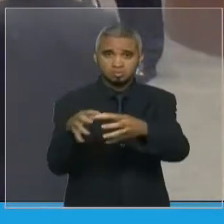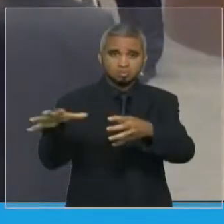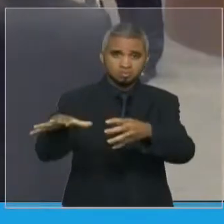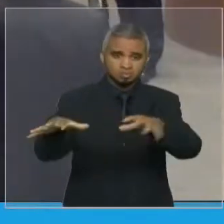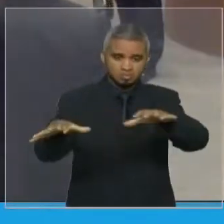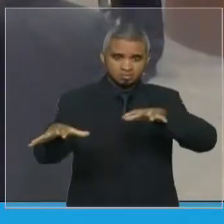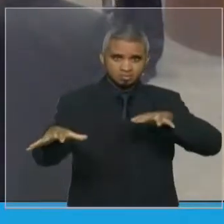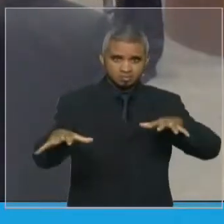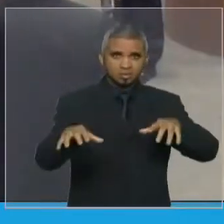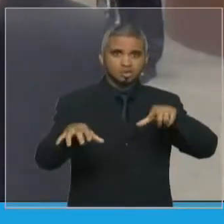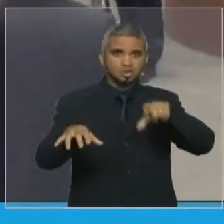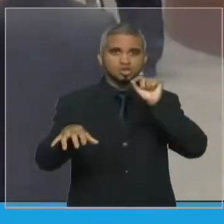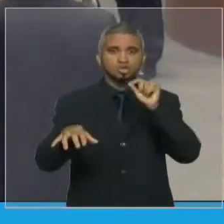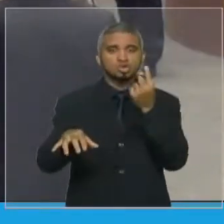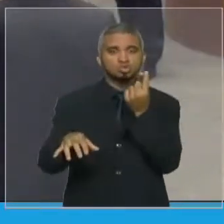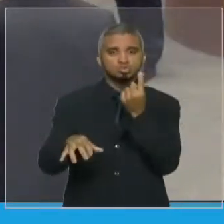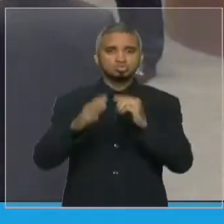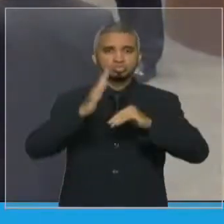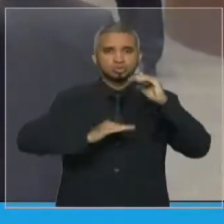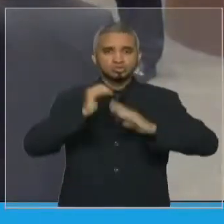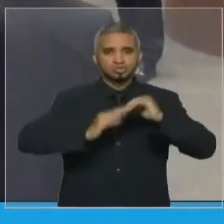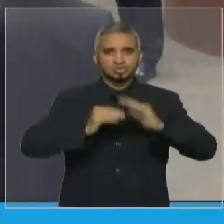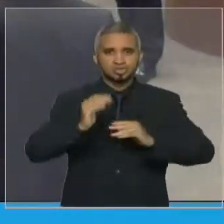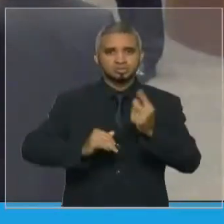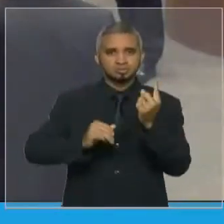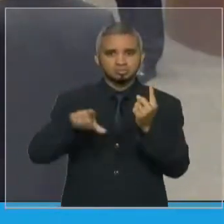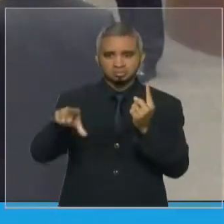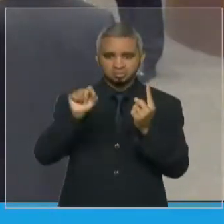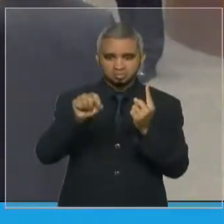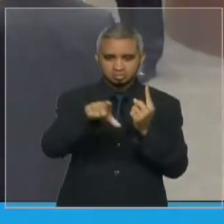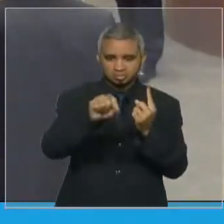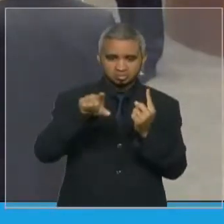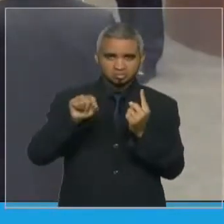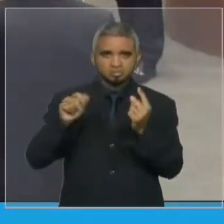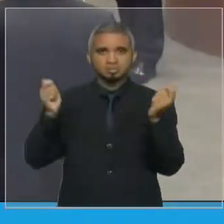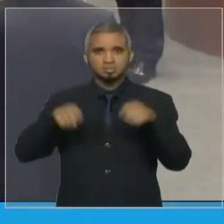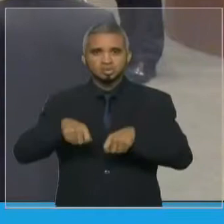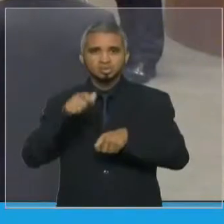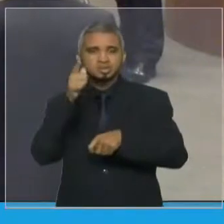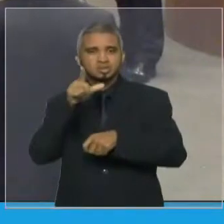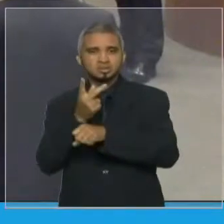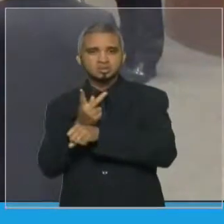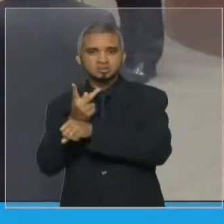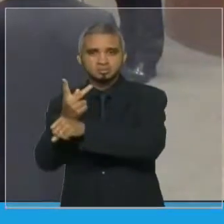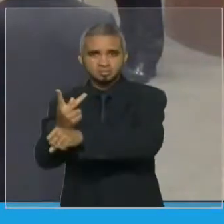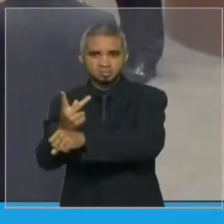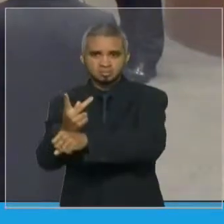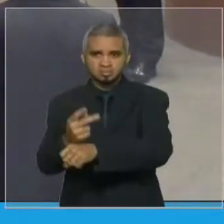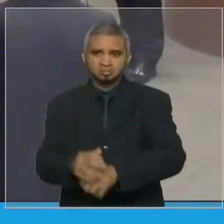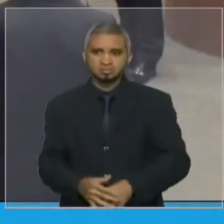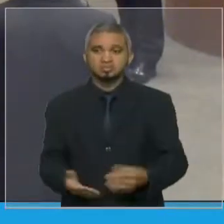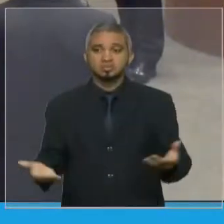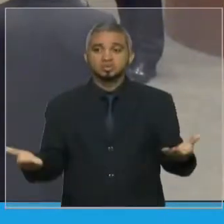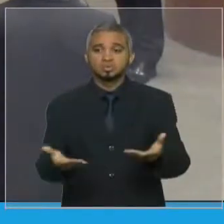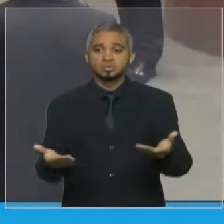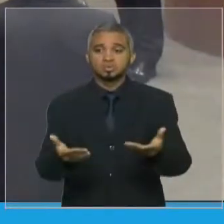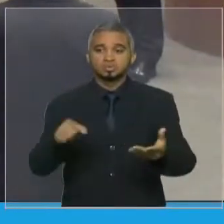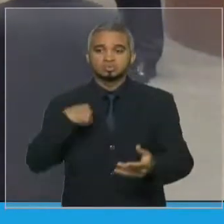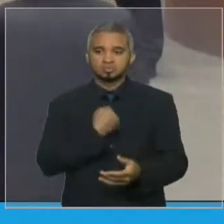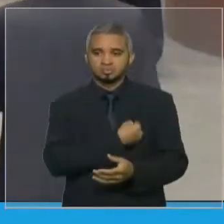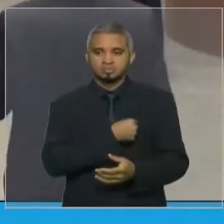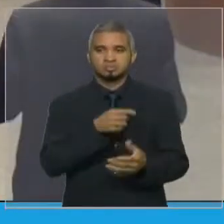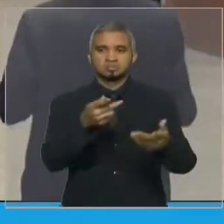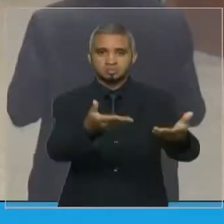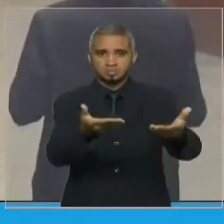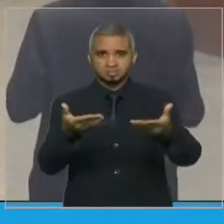postos jurisdicionados, contemplando ainda os estagiários e colaboradores. Aqui nós trouxemos para ser premiado